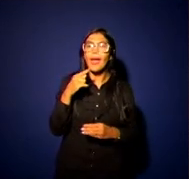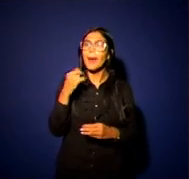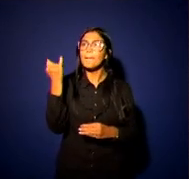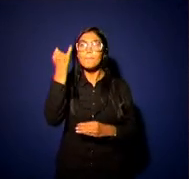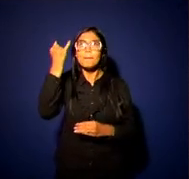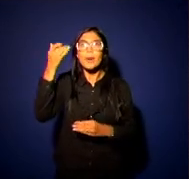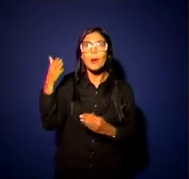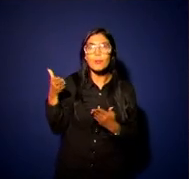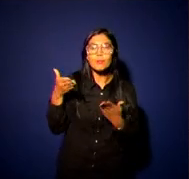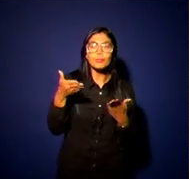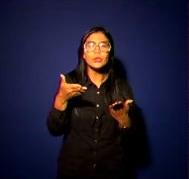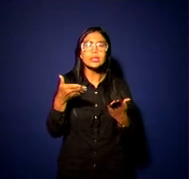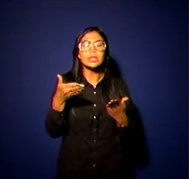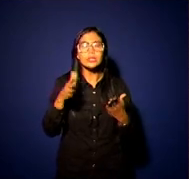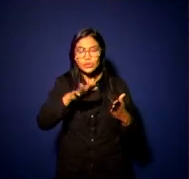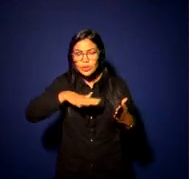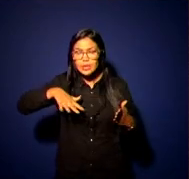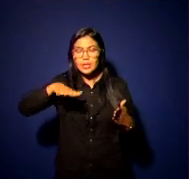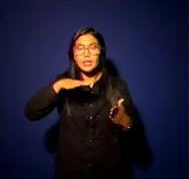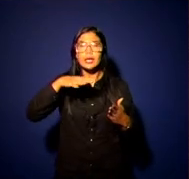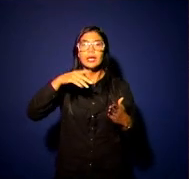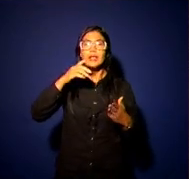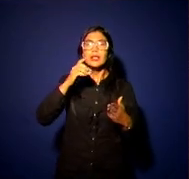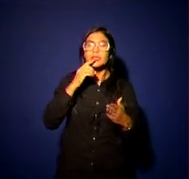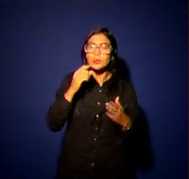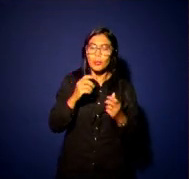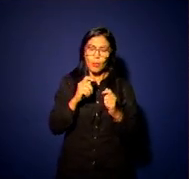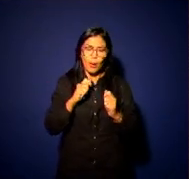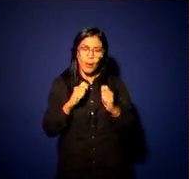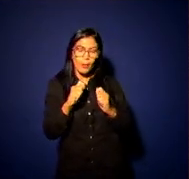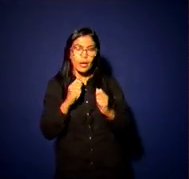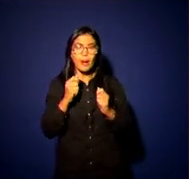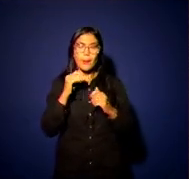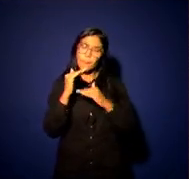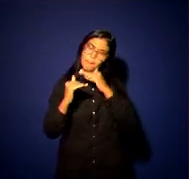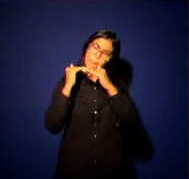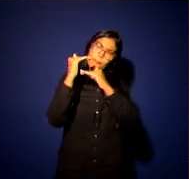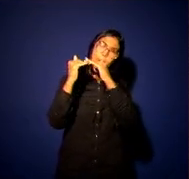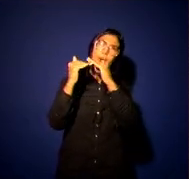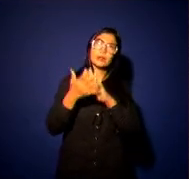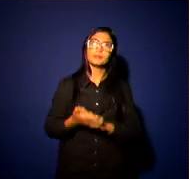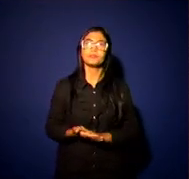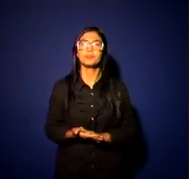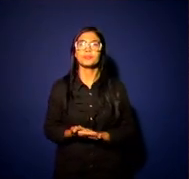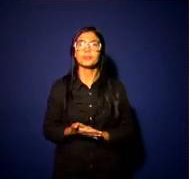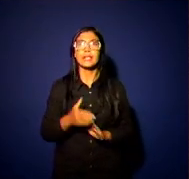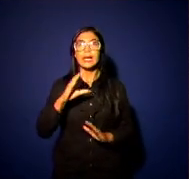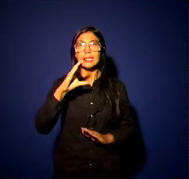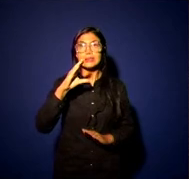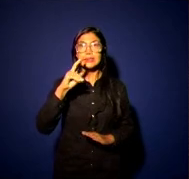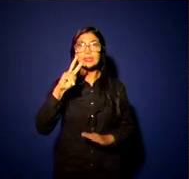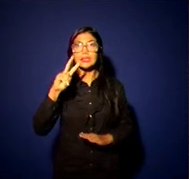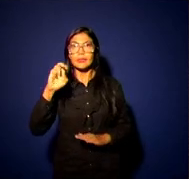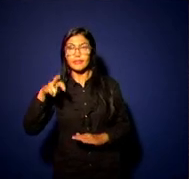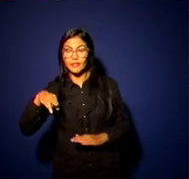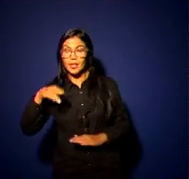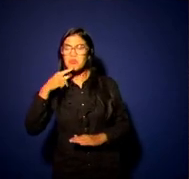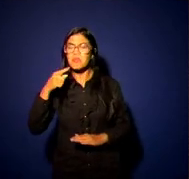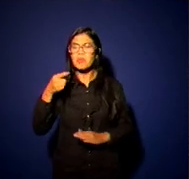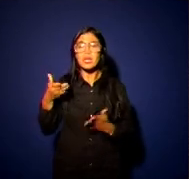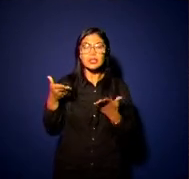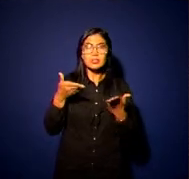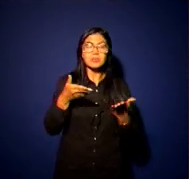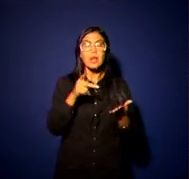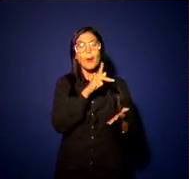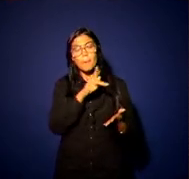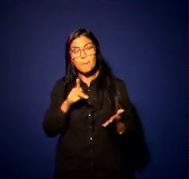relevante nesse ambiente nacional para economia para o desenvolvimento da economia nacional e a cvm tá no momento ímpar com